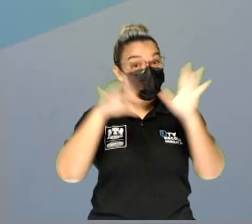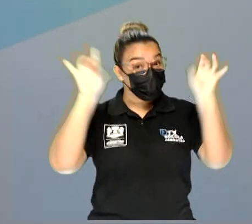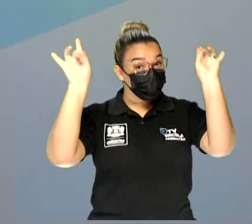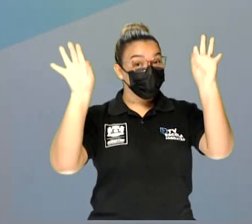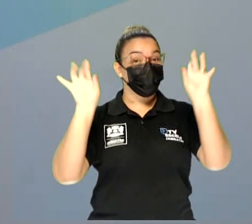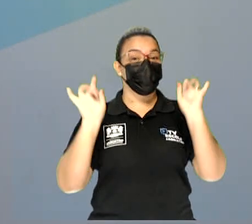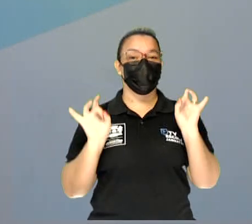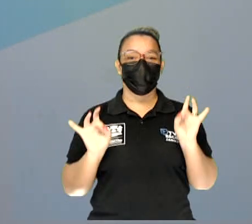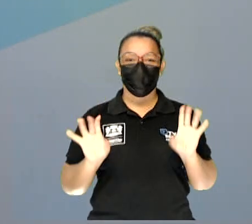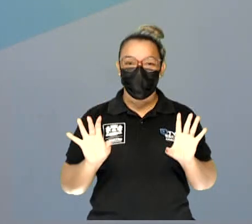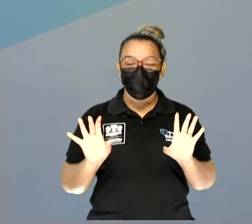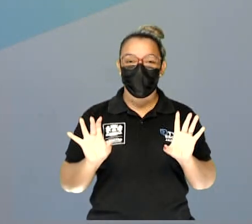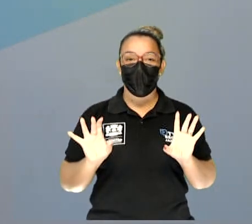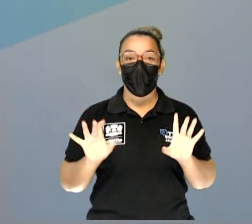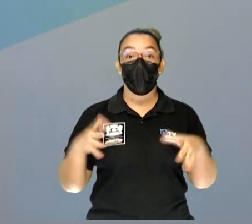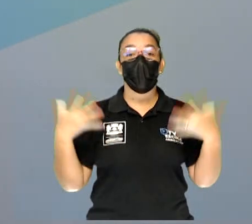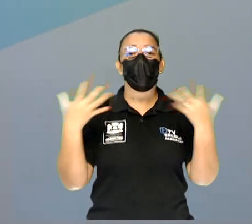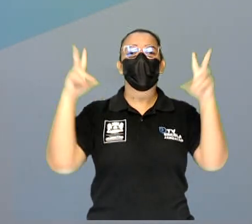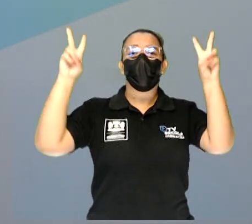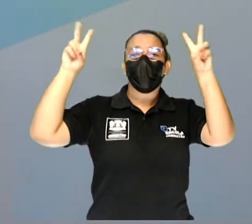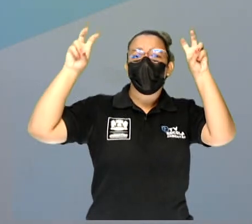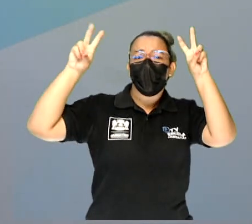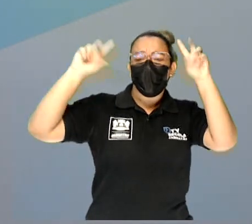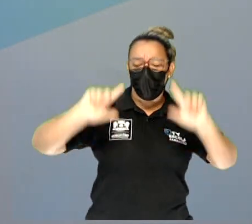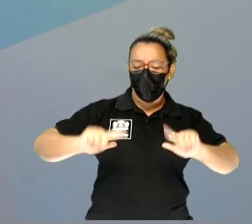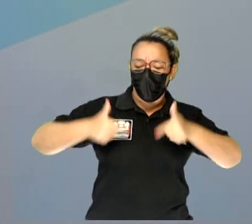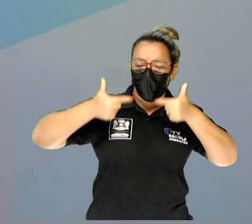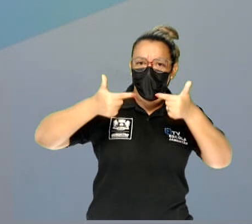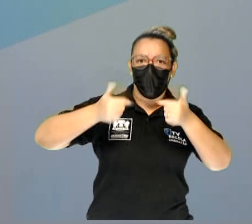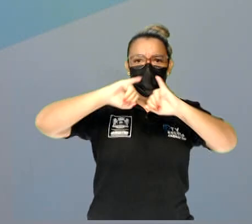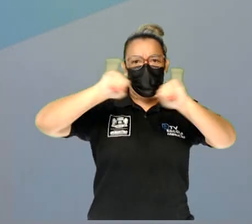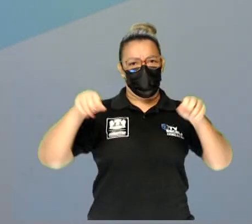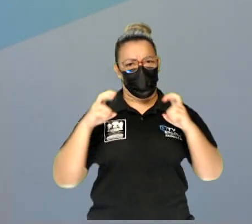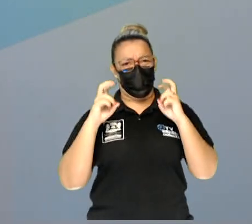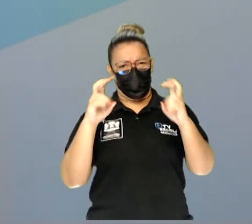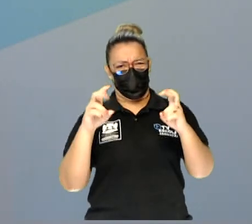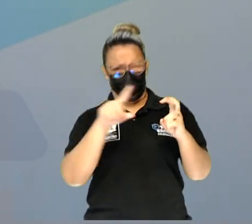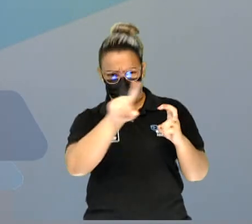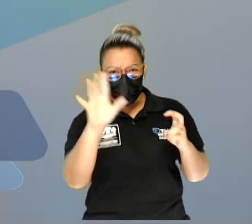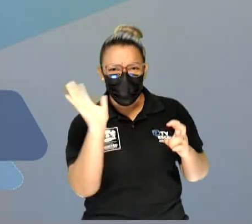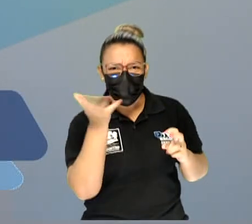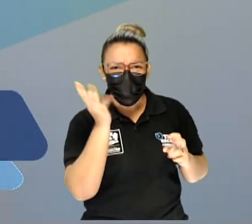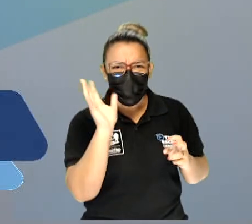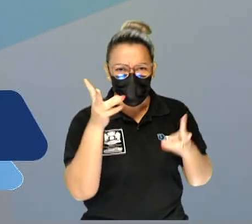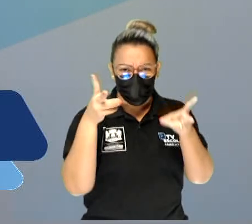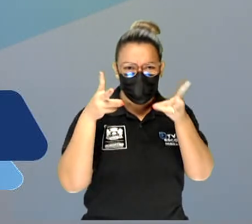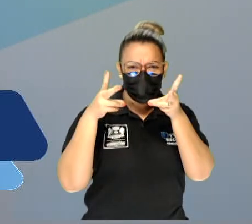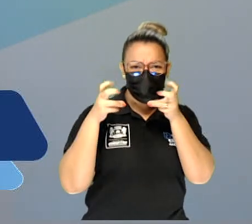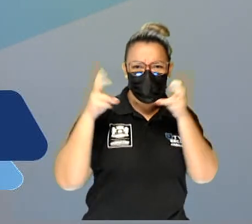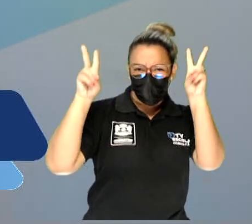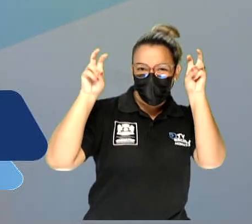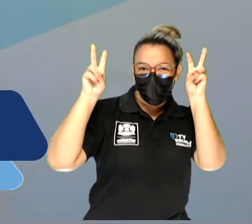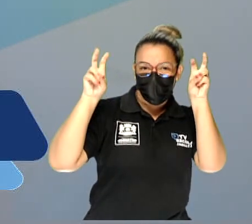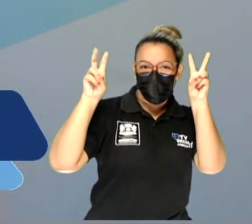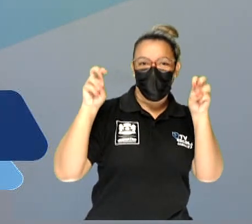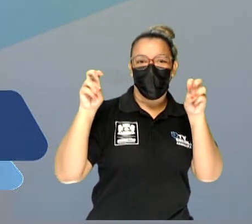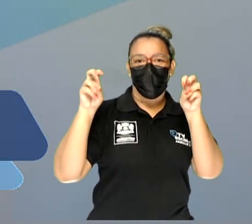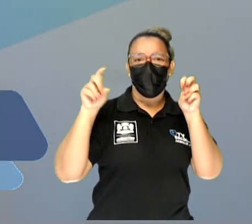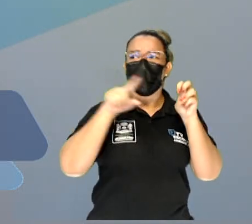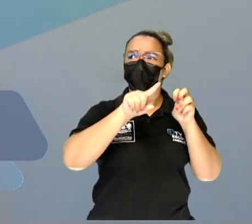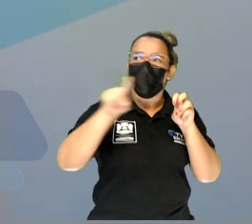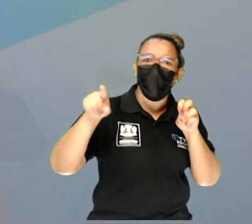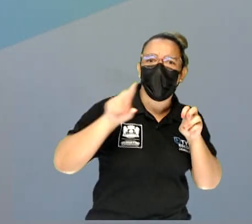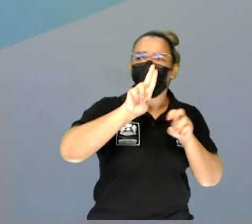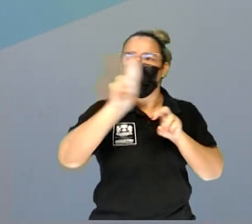especial. A gente vai falar sobre a Batalha dos Guararapes. Vocês já ouviram falar dessa batalha? Vocês já ouviram falar